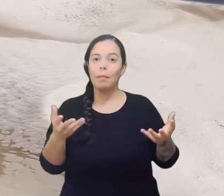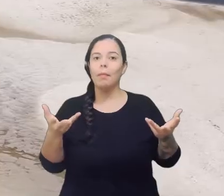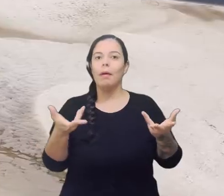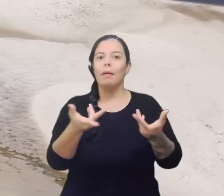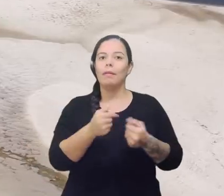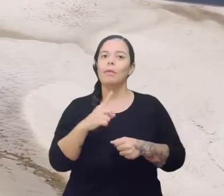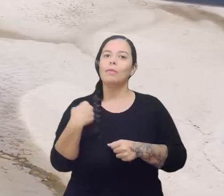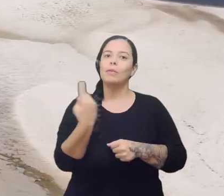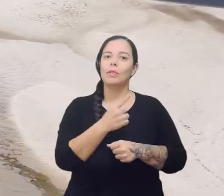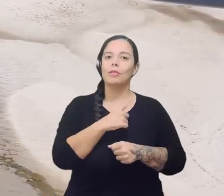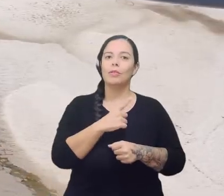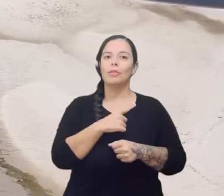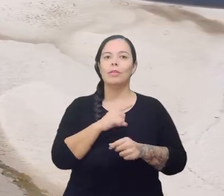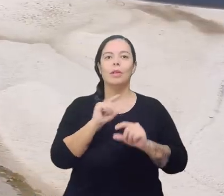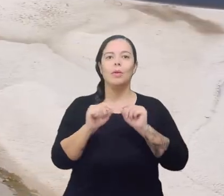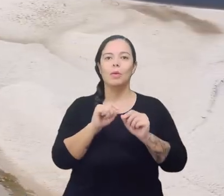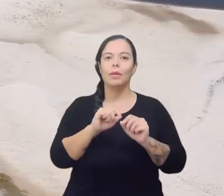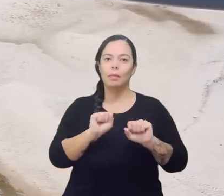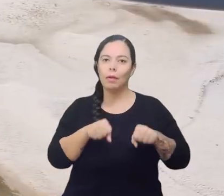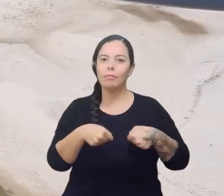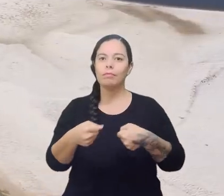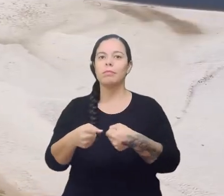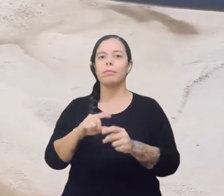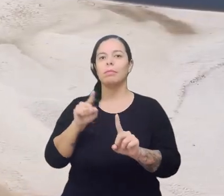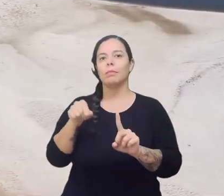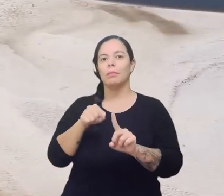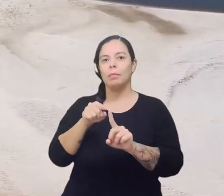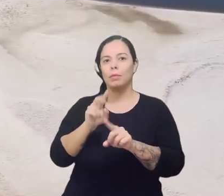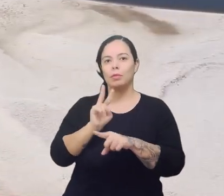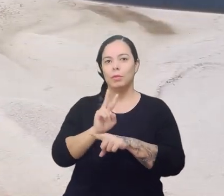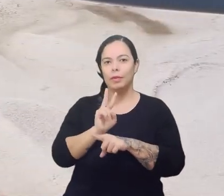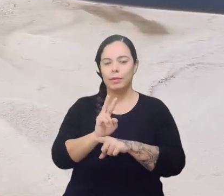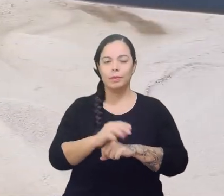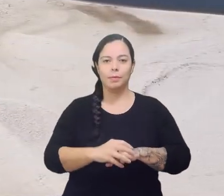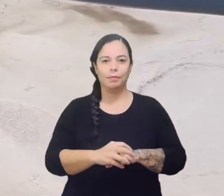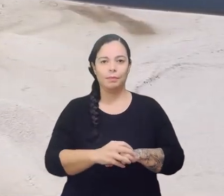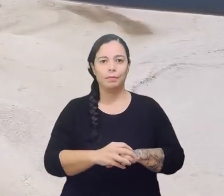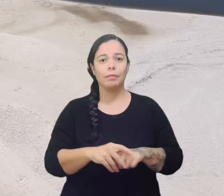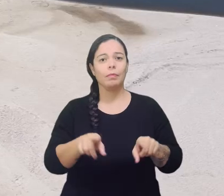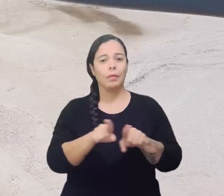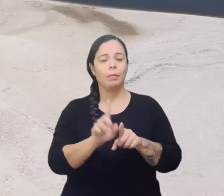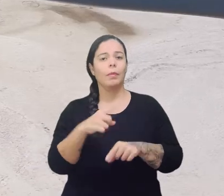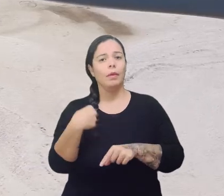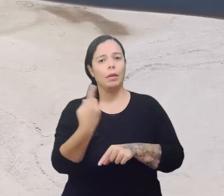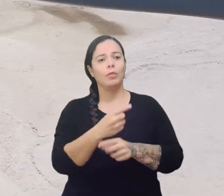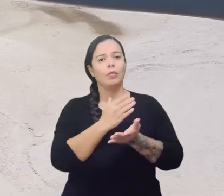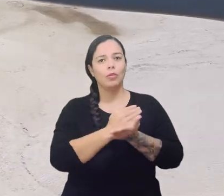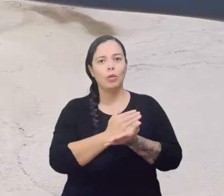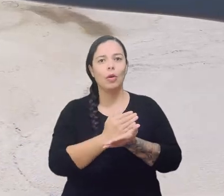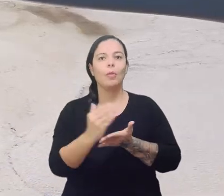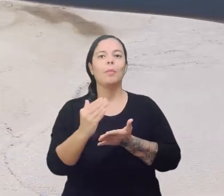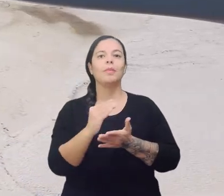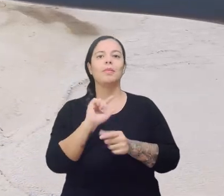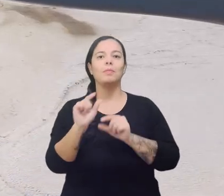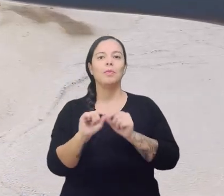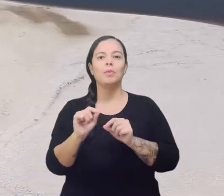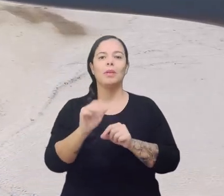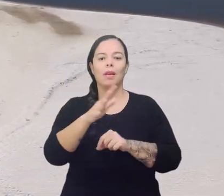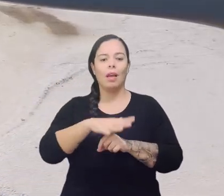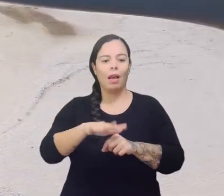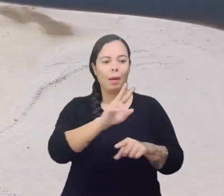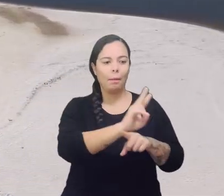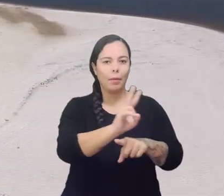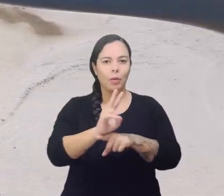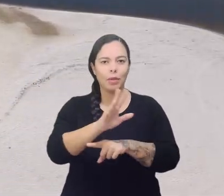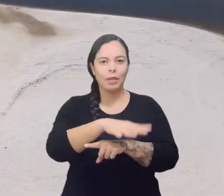né? E aí incorporamos esse discurso também da proteção aos sítios, que era fundamental, tanto para o